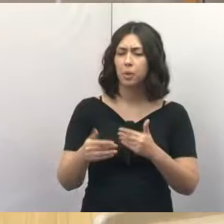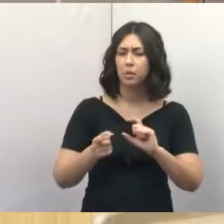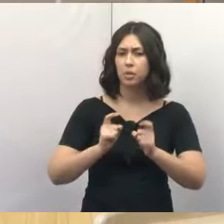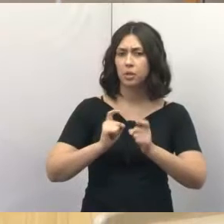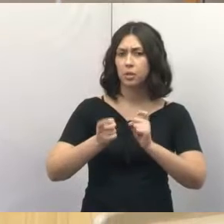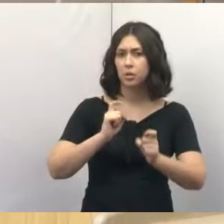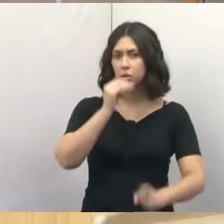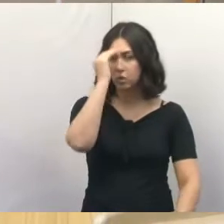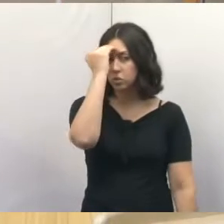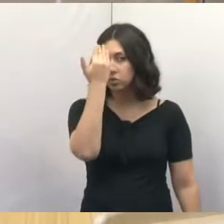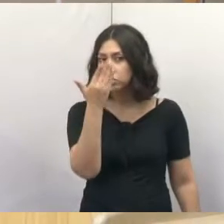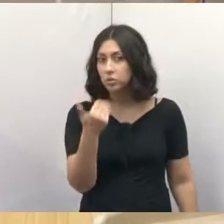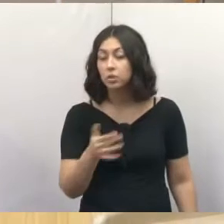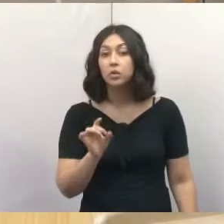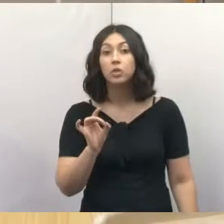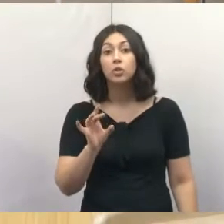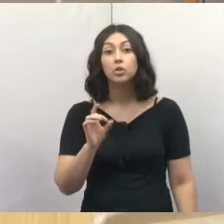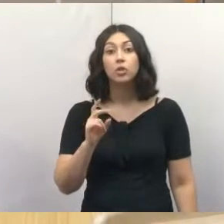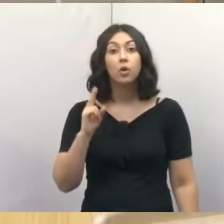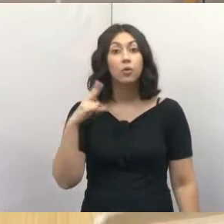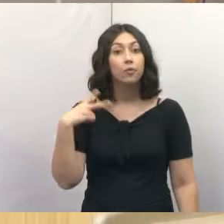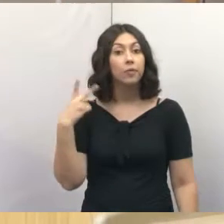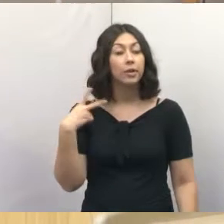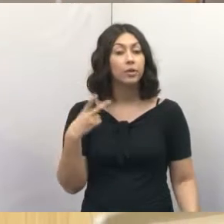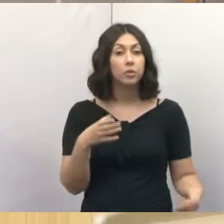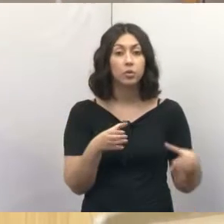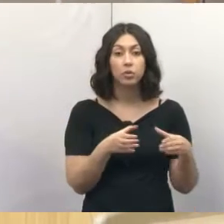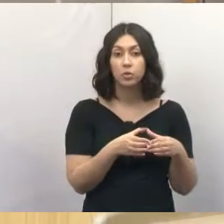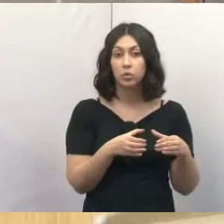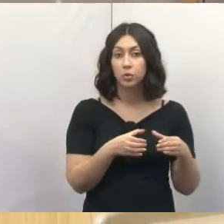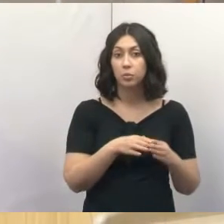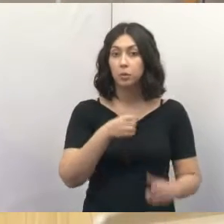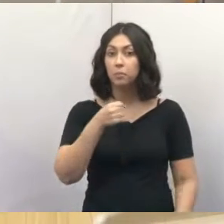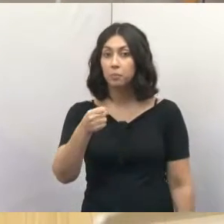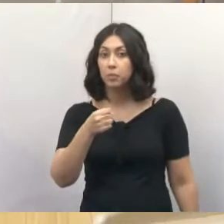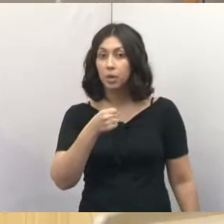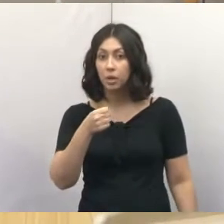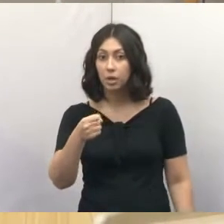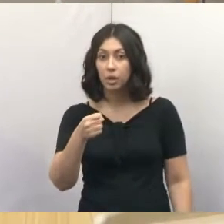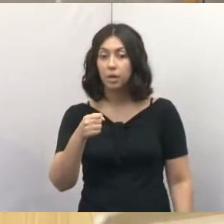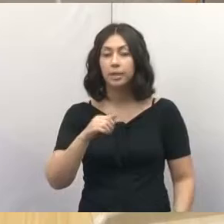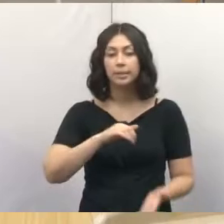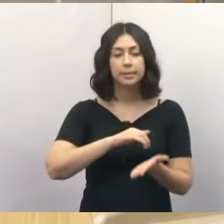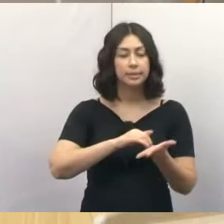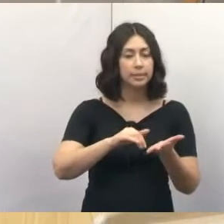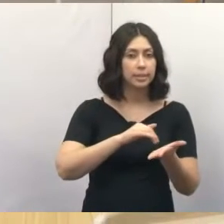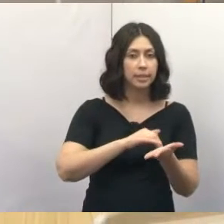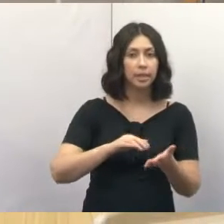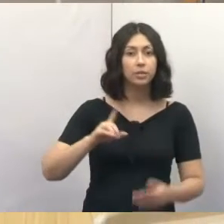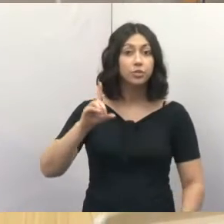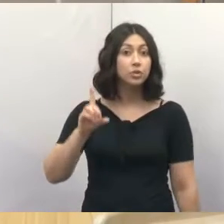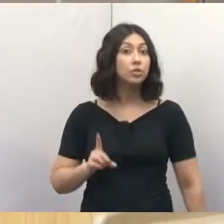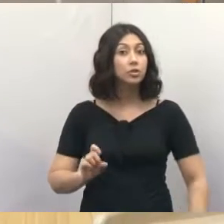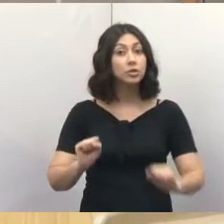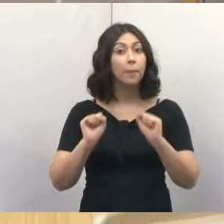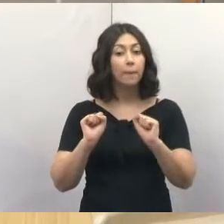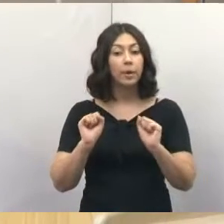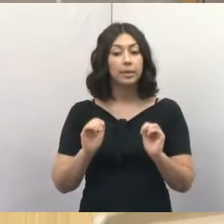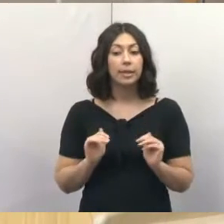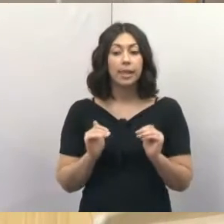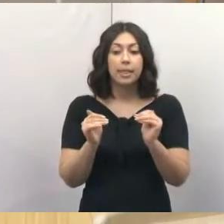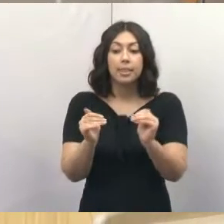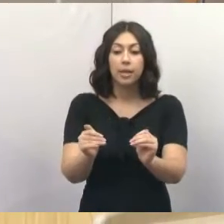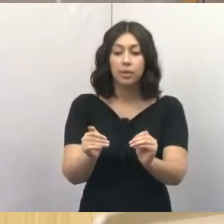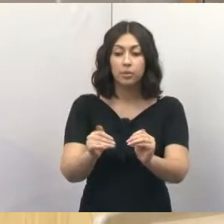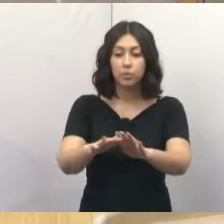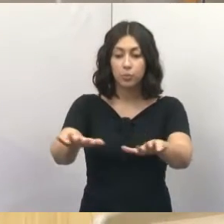solenes, somente os vereadores e equipe de cerimonial, homenageados, representantes de imprensa e secretários, diretores poderão permanecer em plenário, em